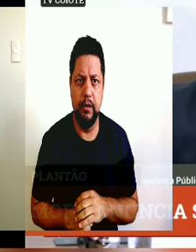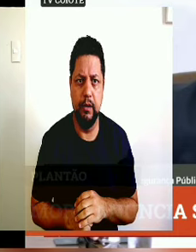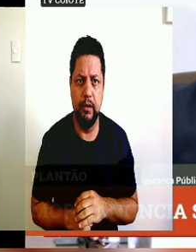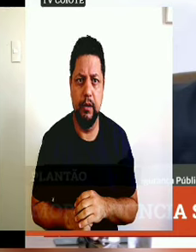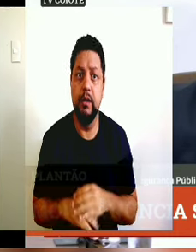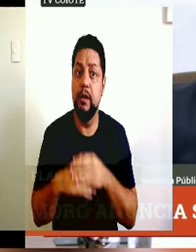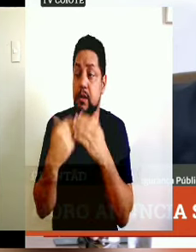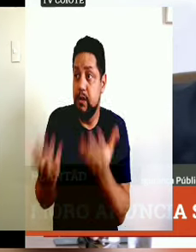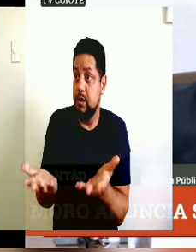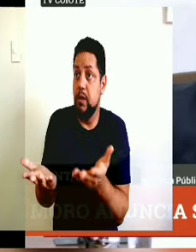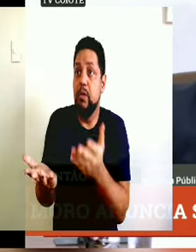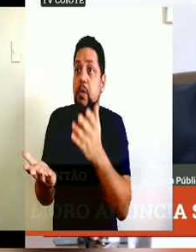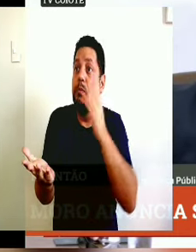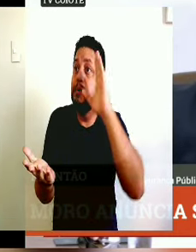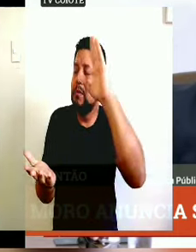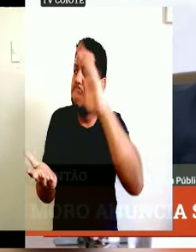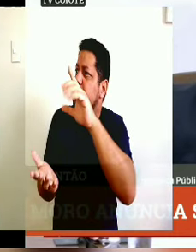É uma questão do nome.